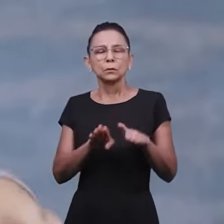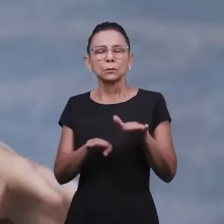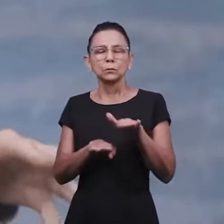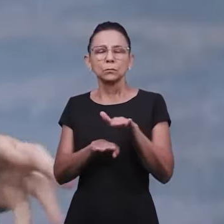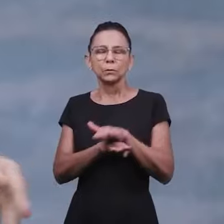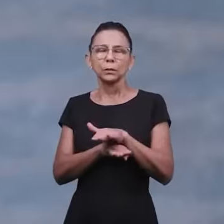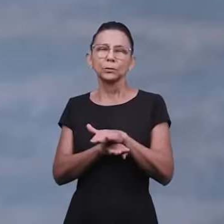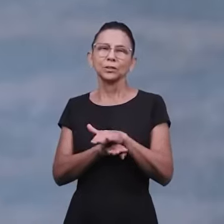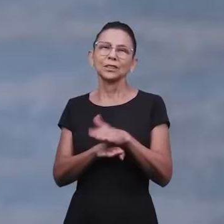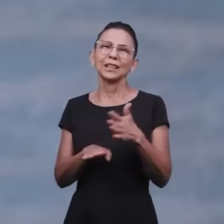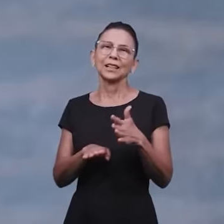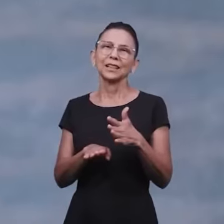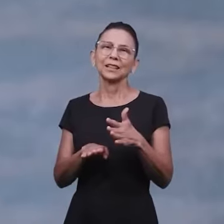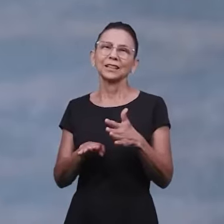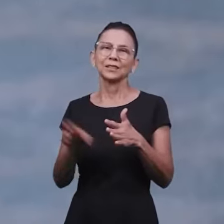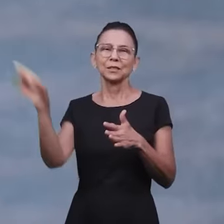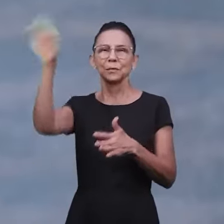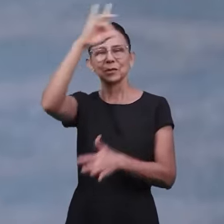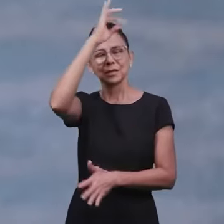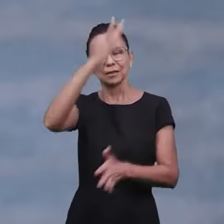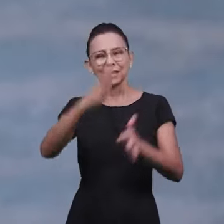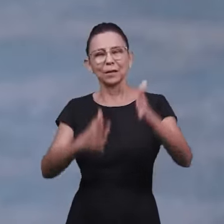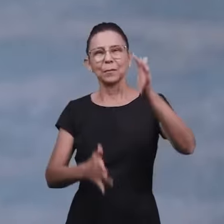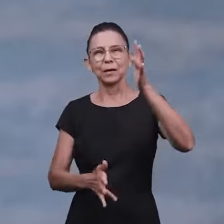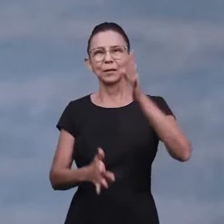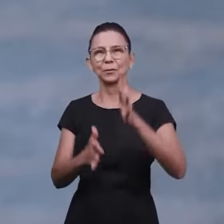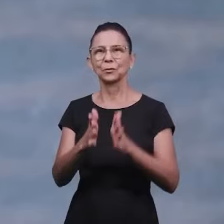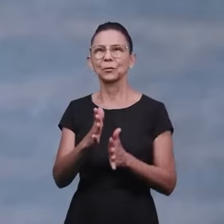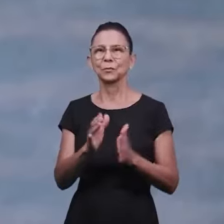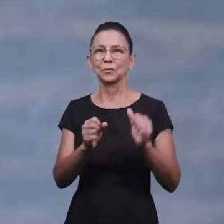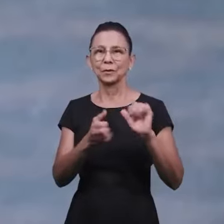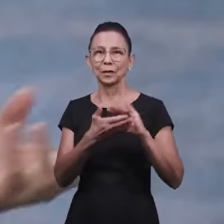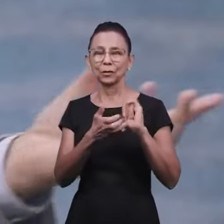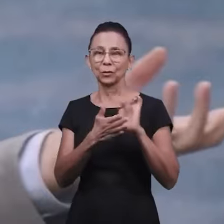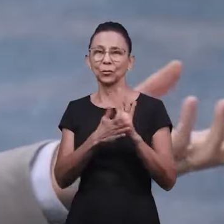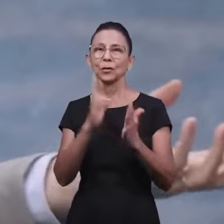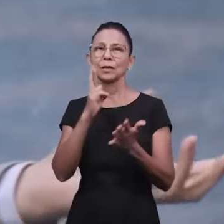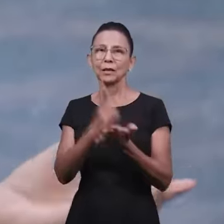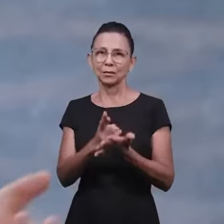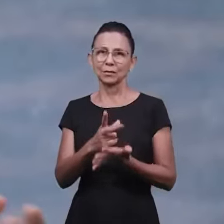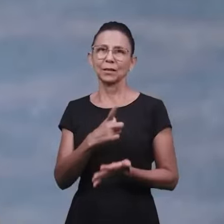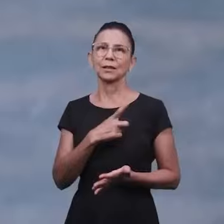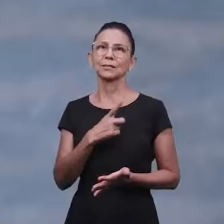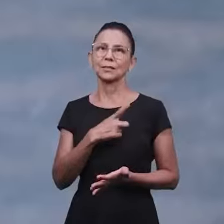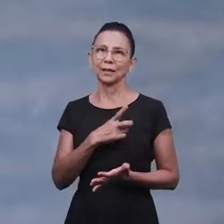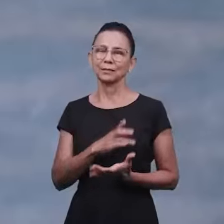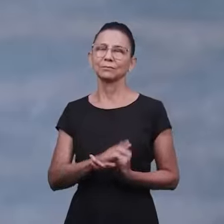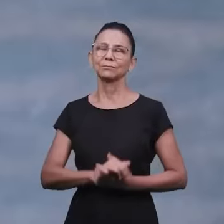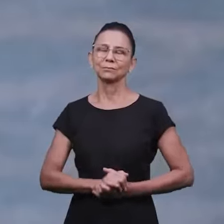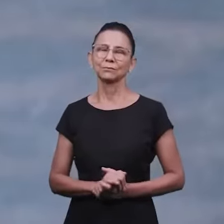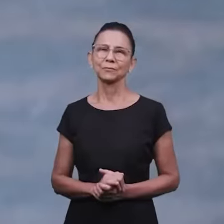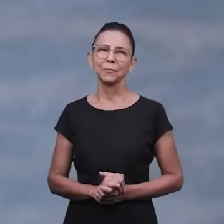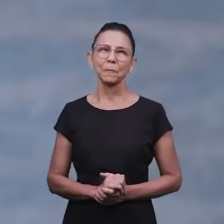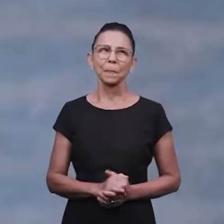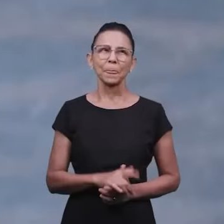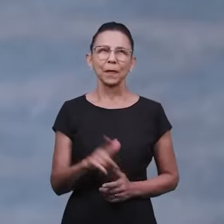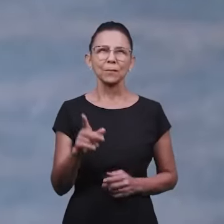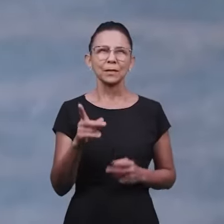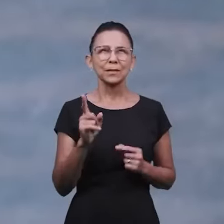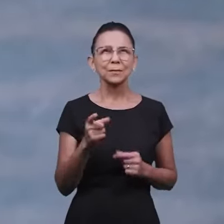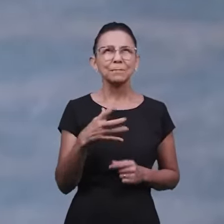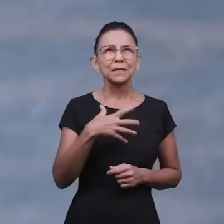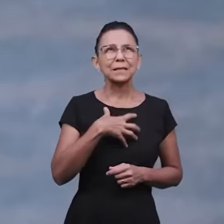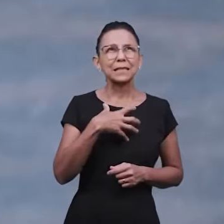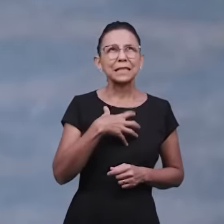igreja para vencer as lutas. Então é uma coisa assim que... E a gente sente isso, né? Às vezes a instrumentista toca. Você sente quando a pessoa